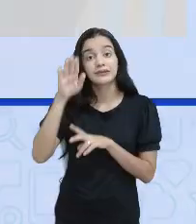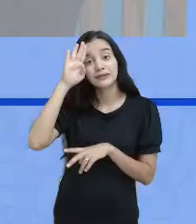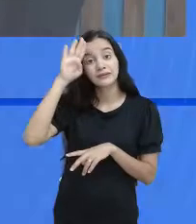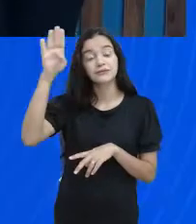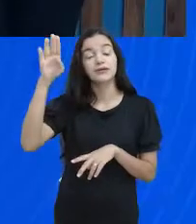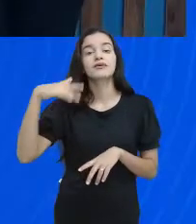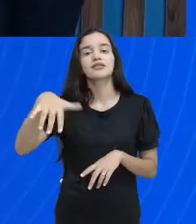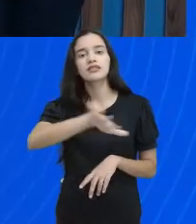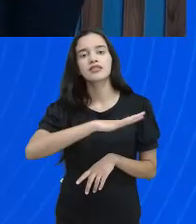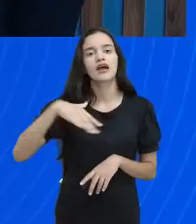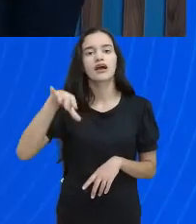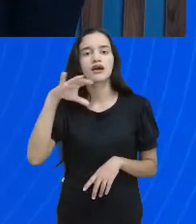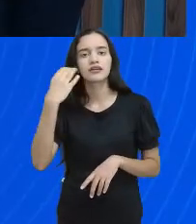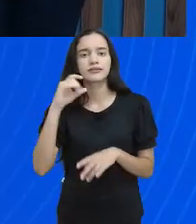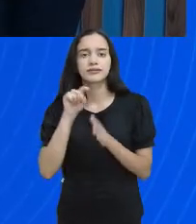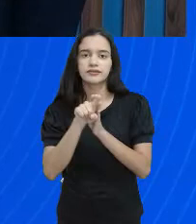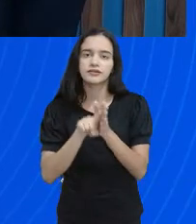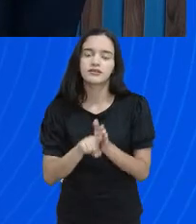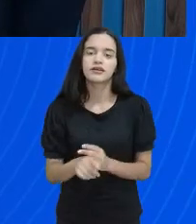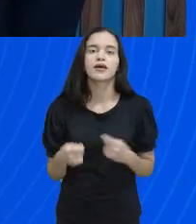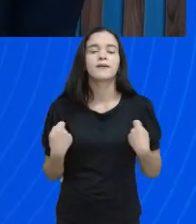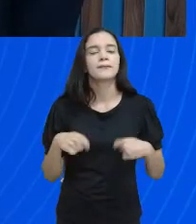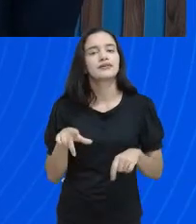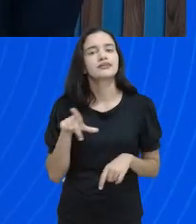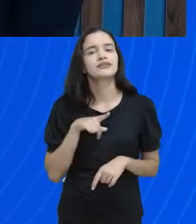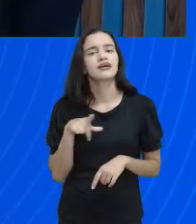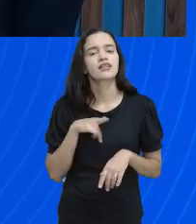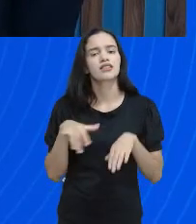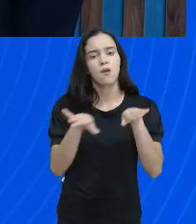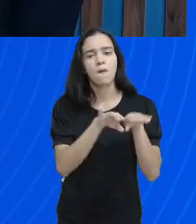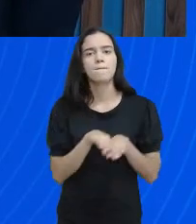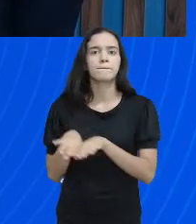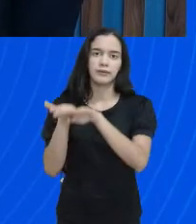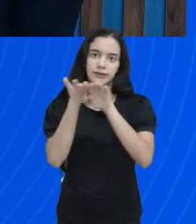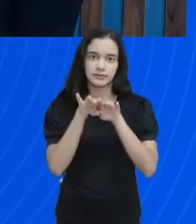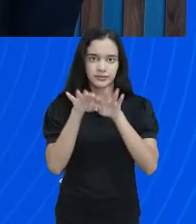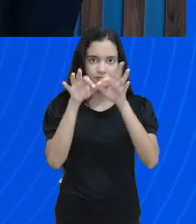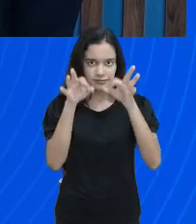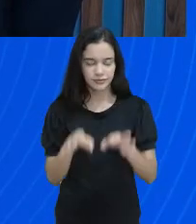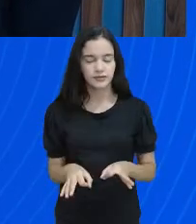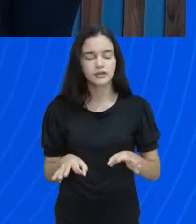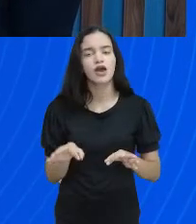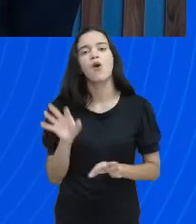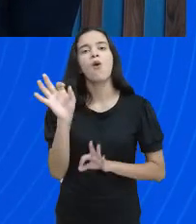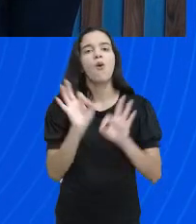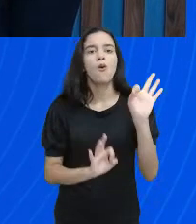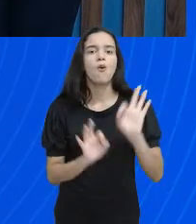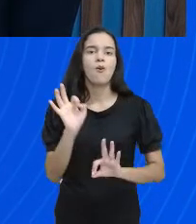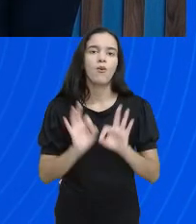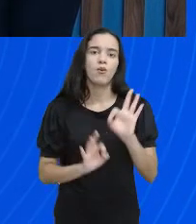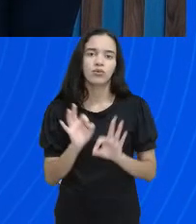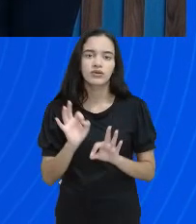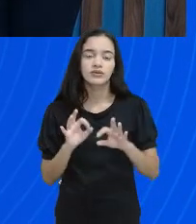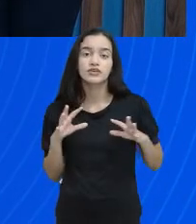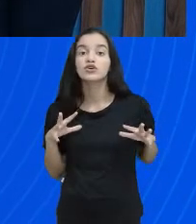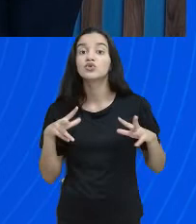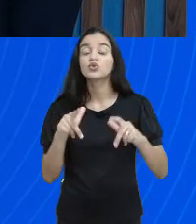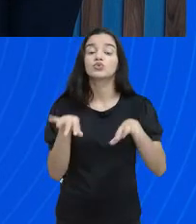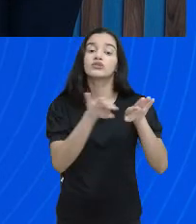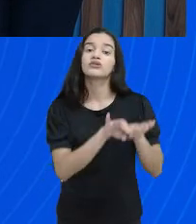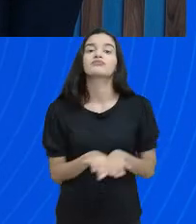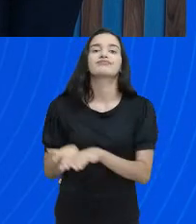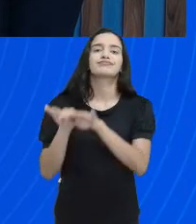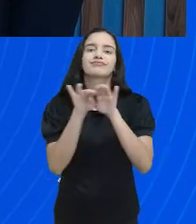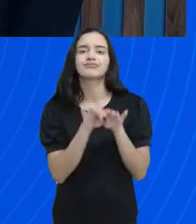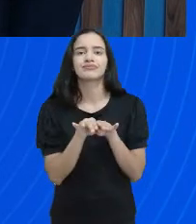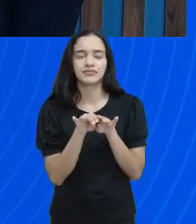de ciências, a gente precisa ter um padrão, tá certo? Precisamos organizar tudo em padrões,